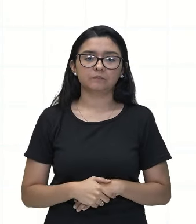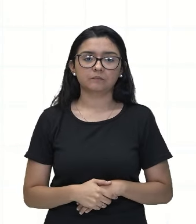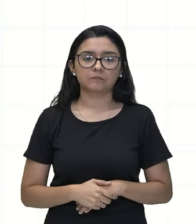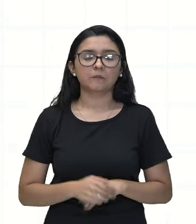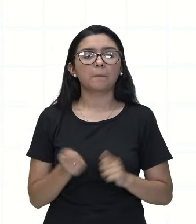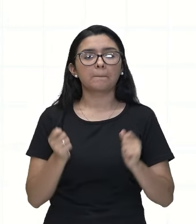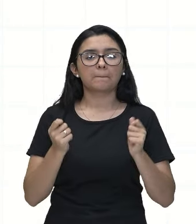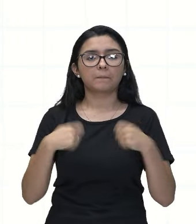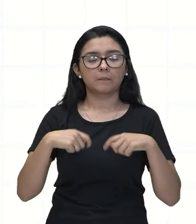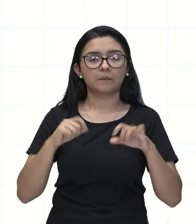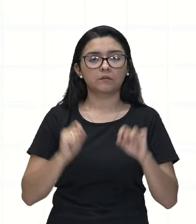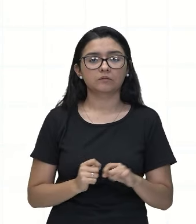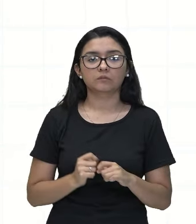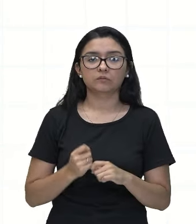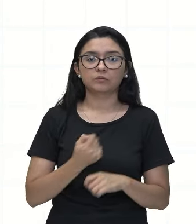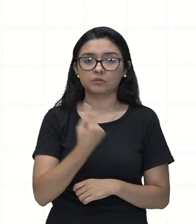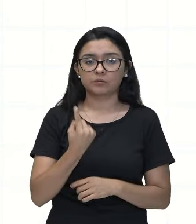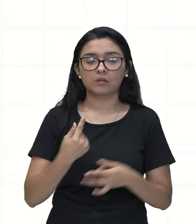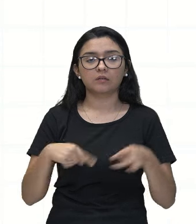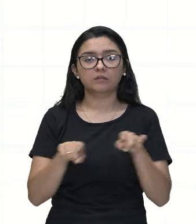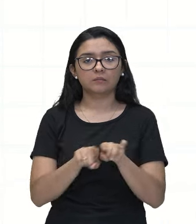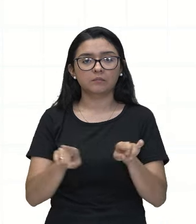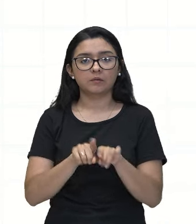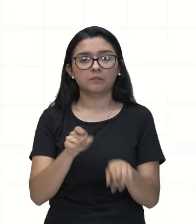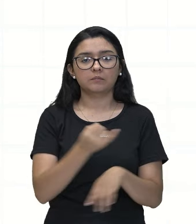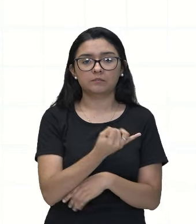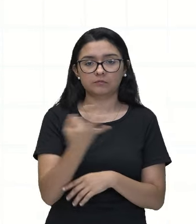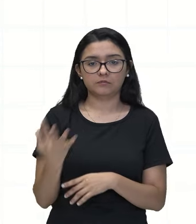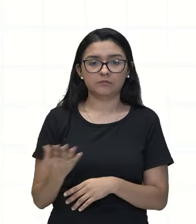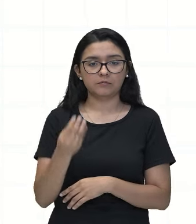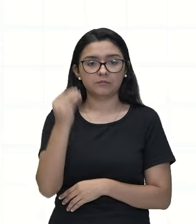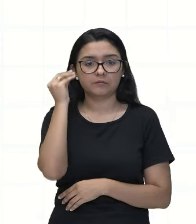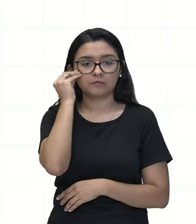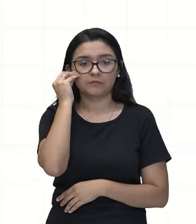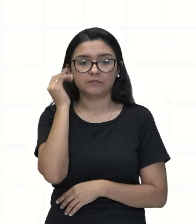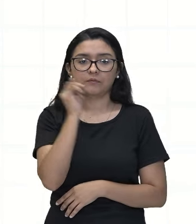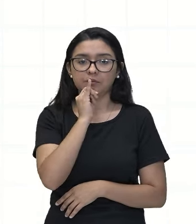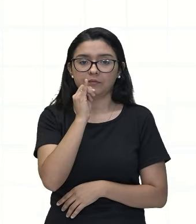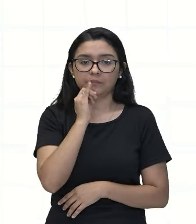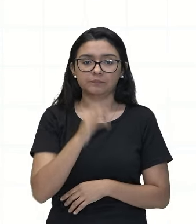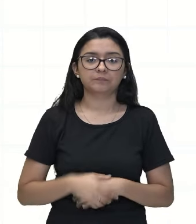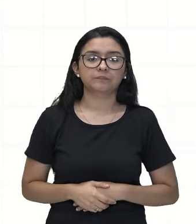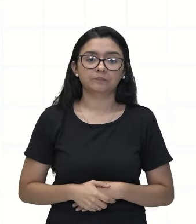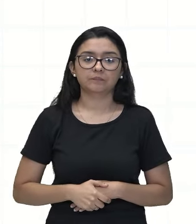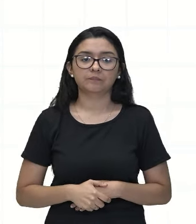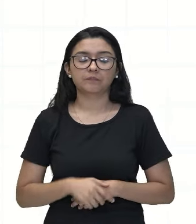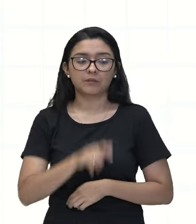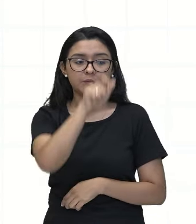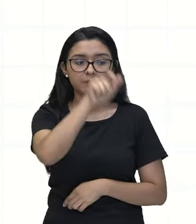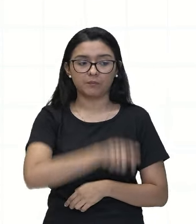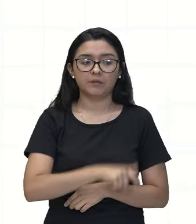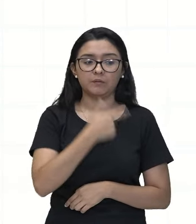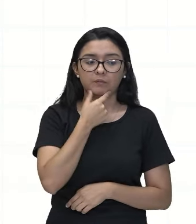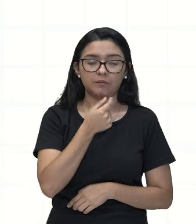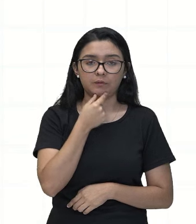no singular ou ele pode ir para o plural Então vamos ver o exemplo olha tanto o rapaz quanto o amigo